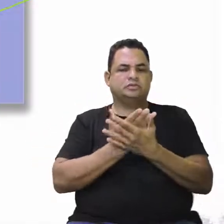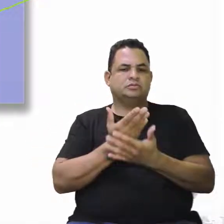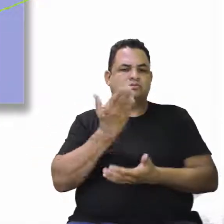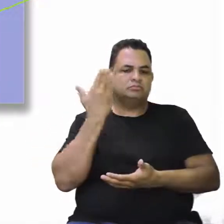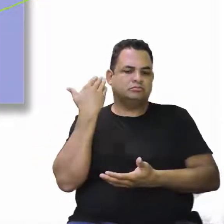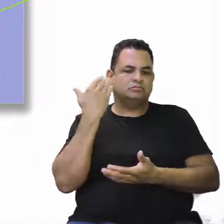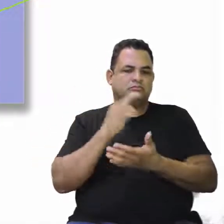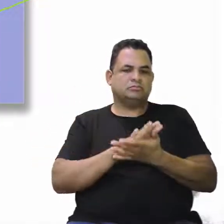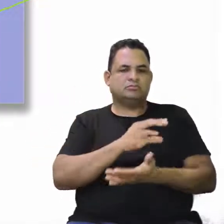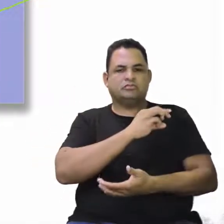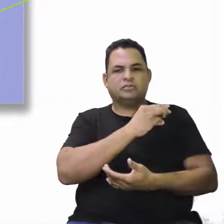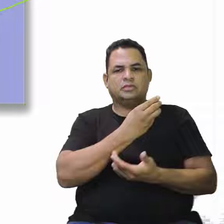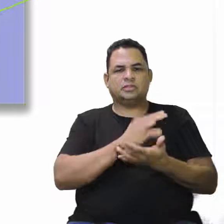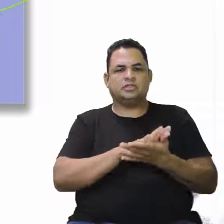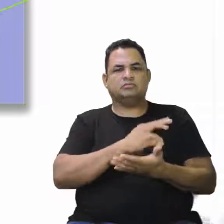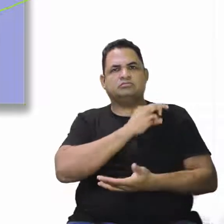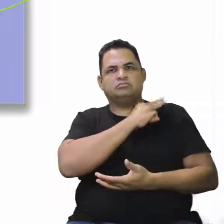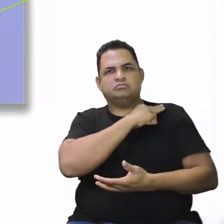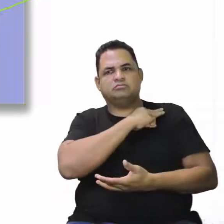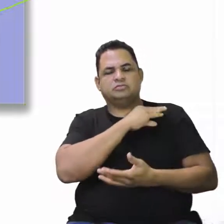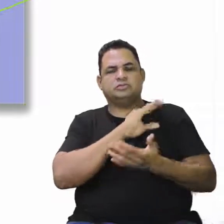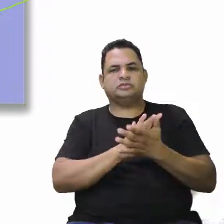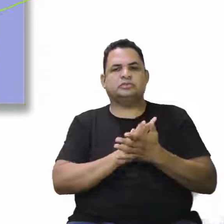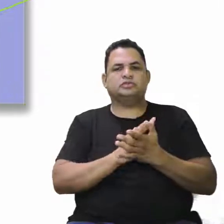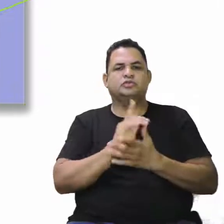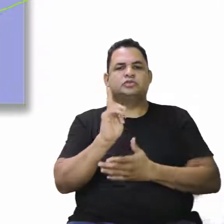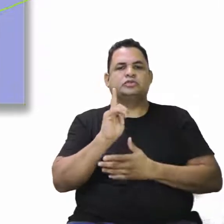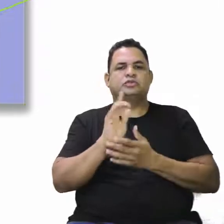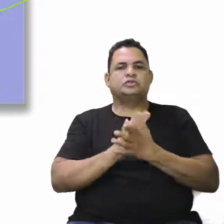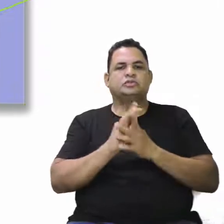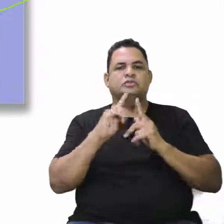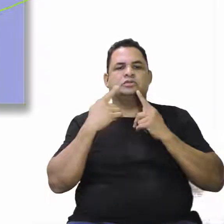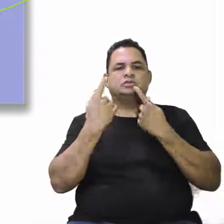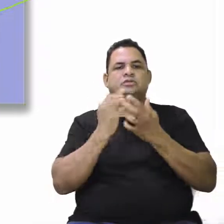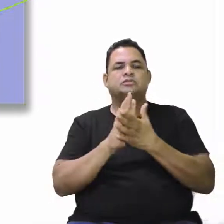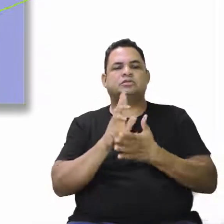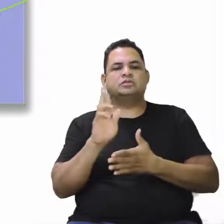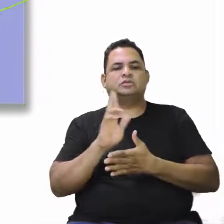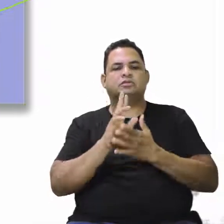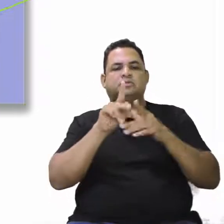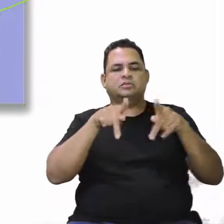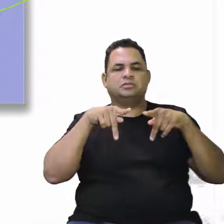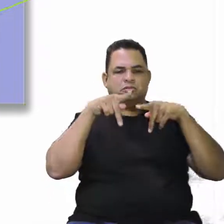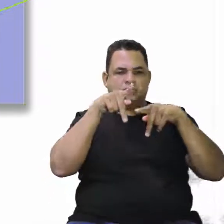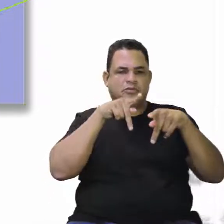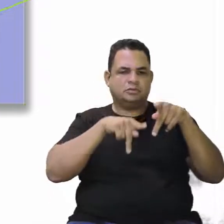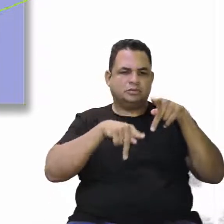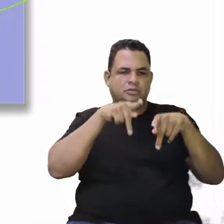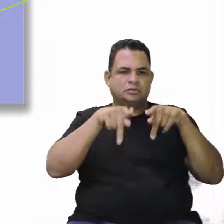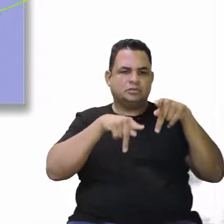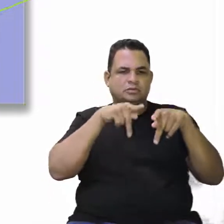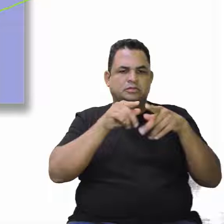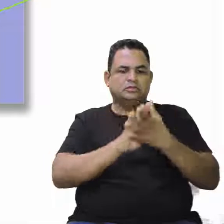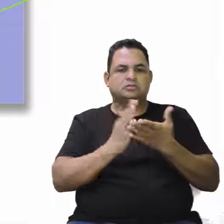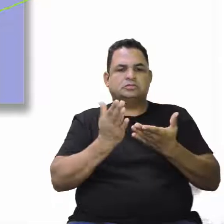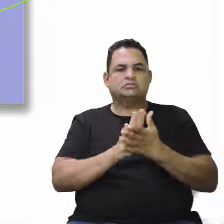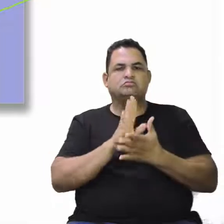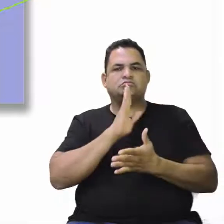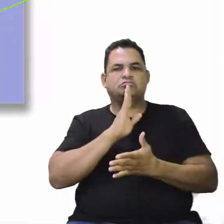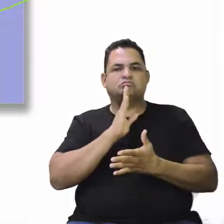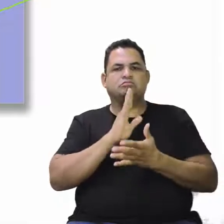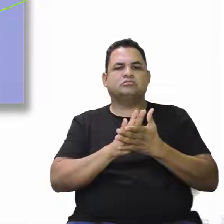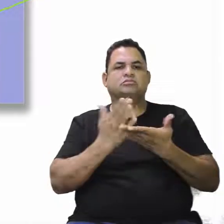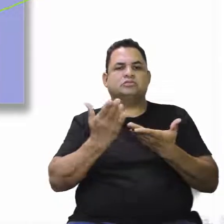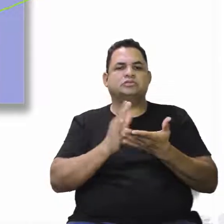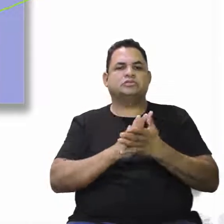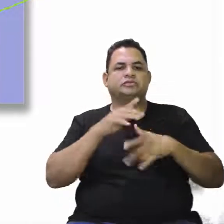lá no terceiro ano, Geografia Geral, quem é a população conhecida como economicamente